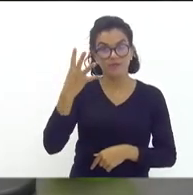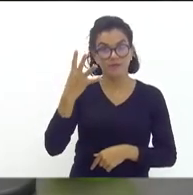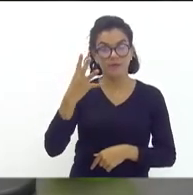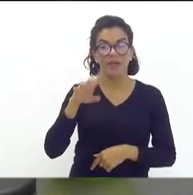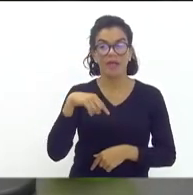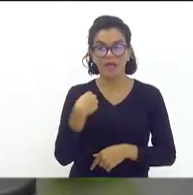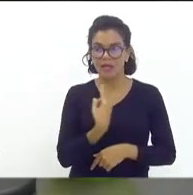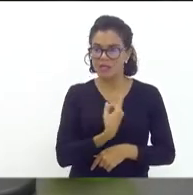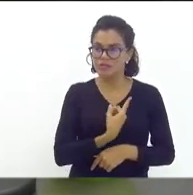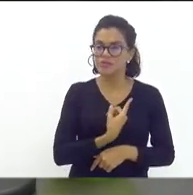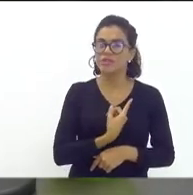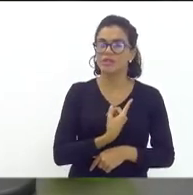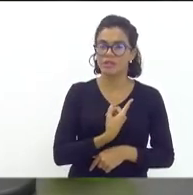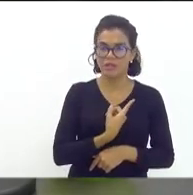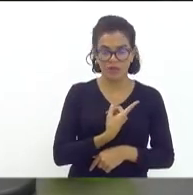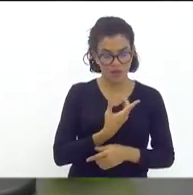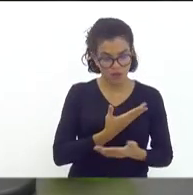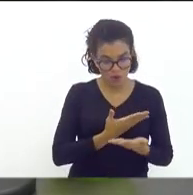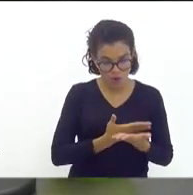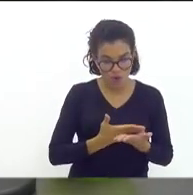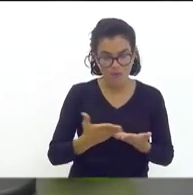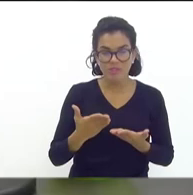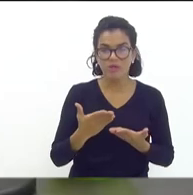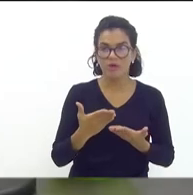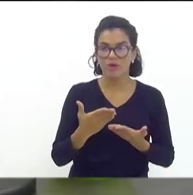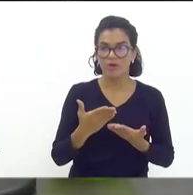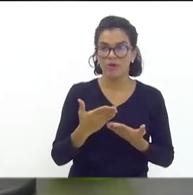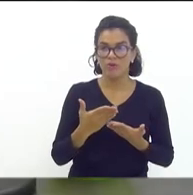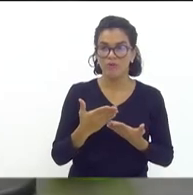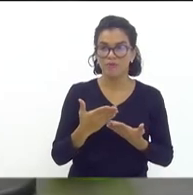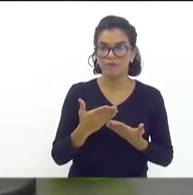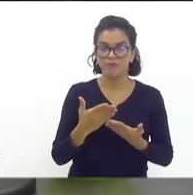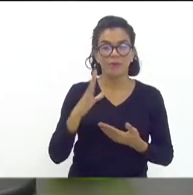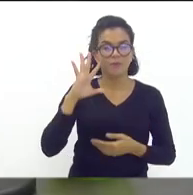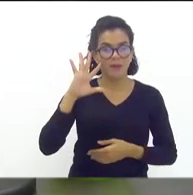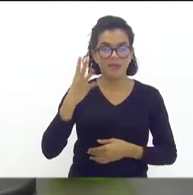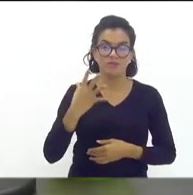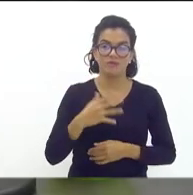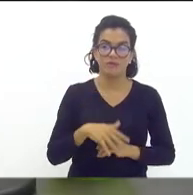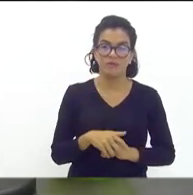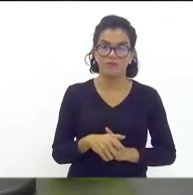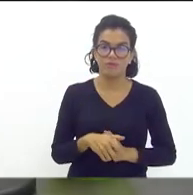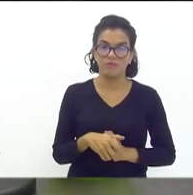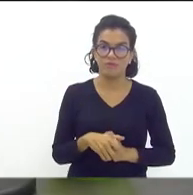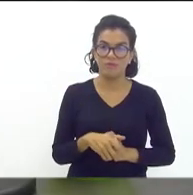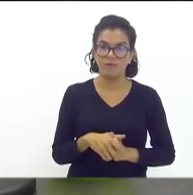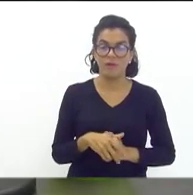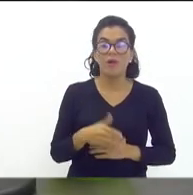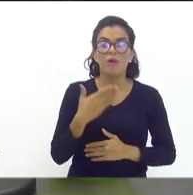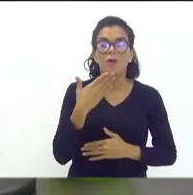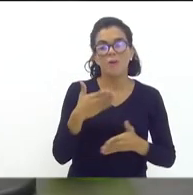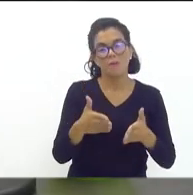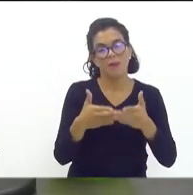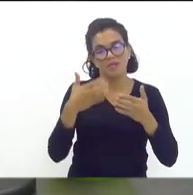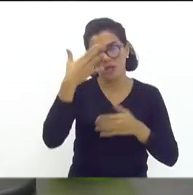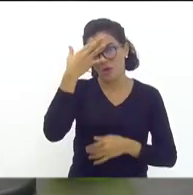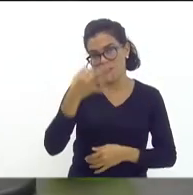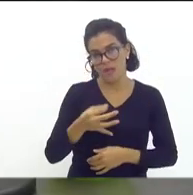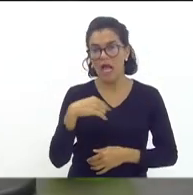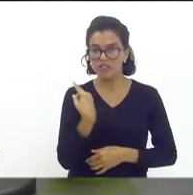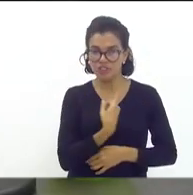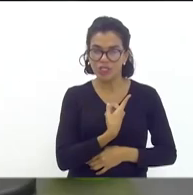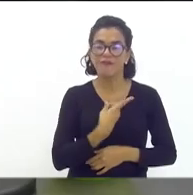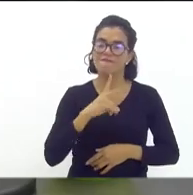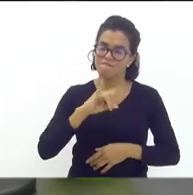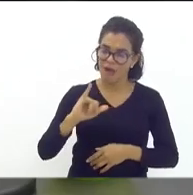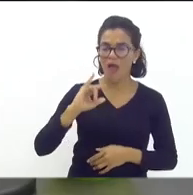desde que a gente chegou todos os esforços para resolver eu peço é a compreensão que a gente vai solucionar